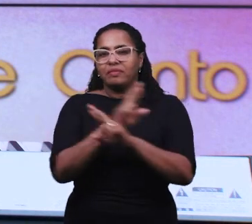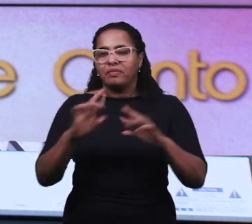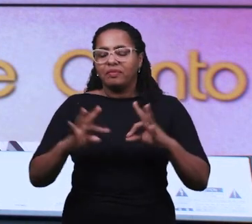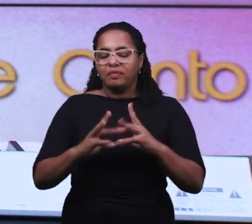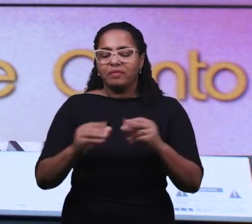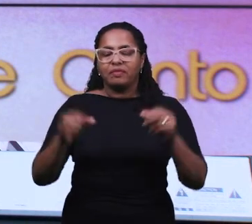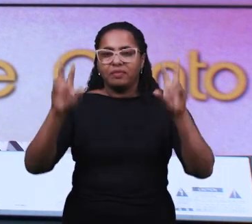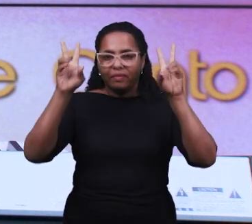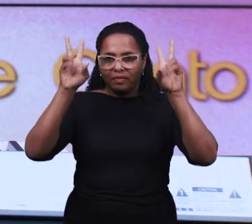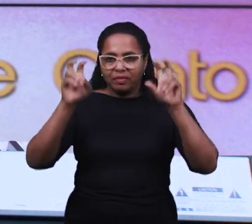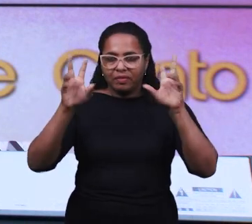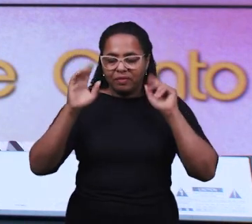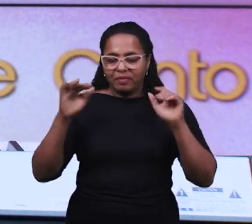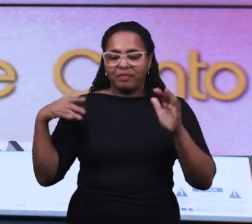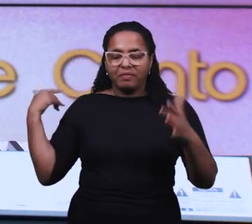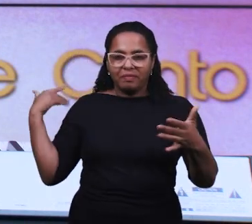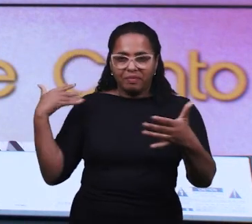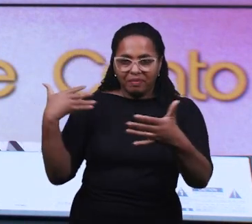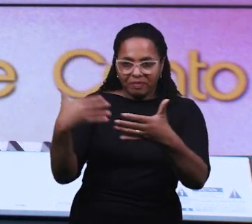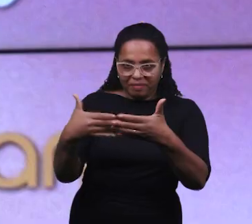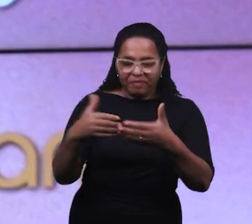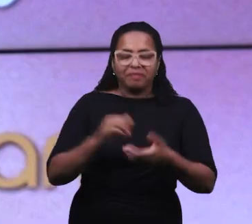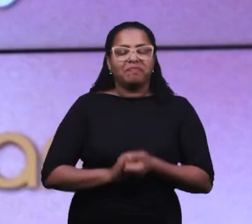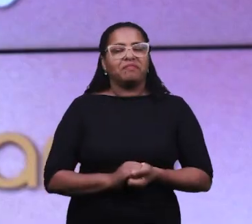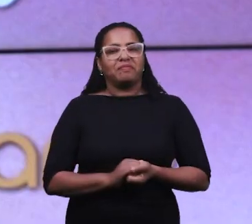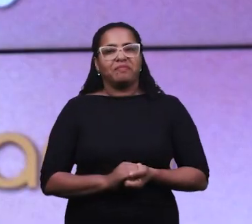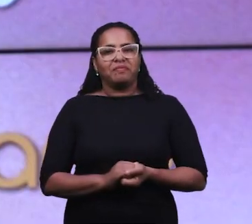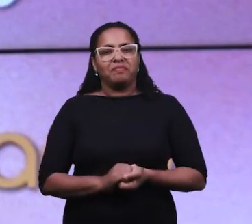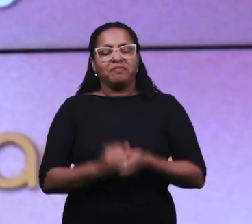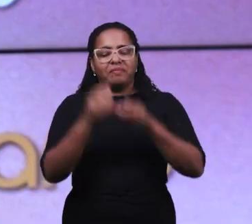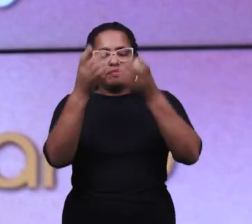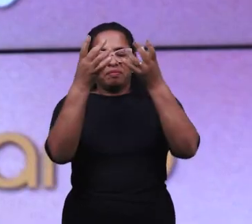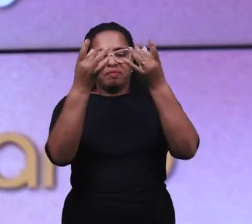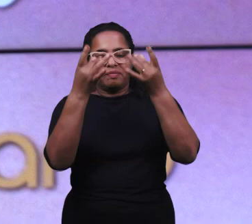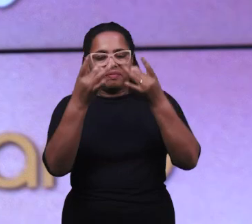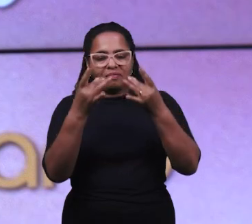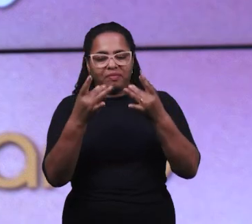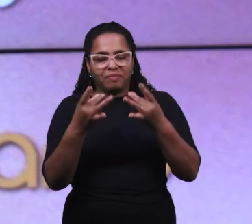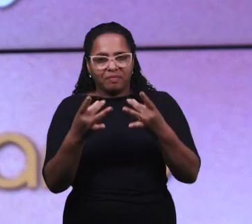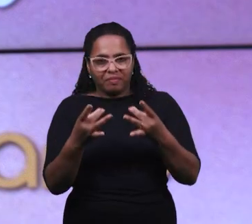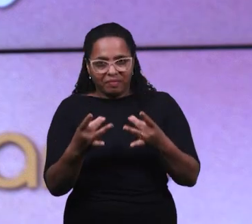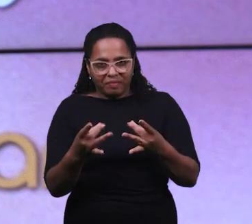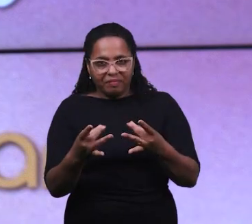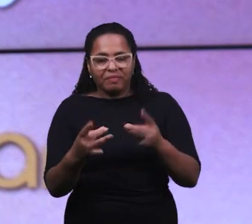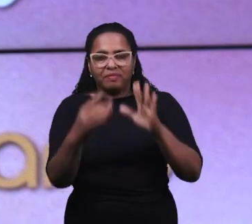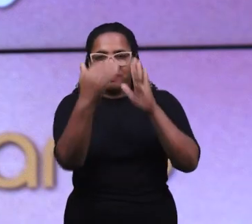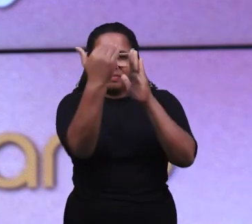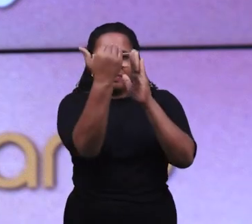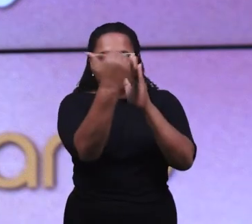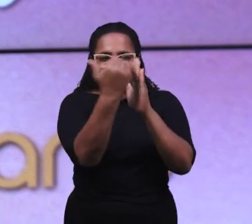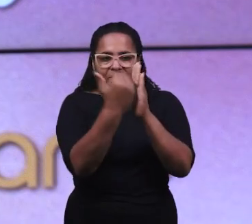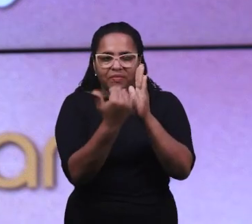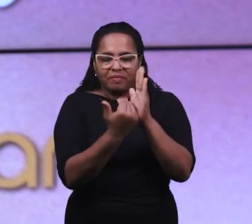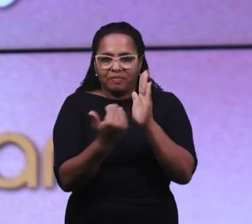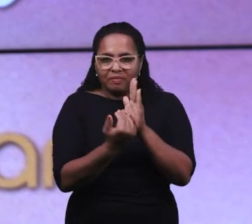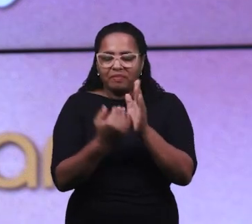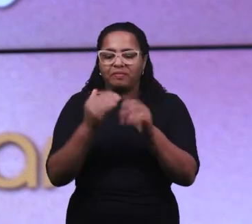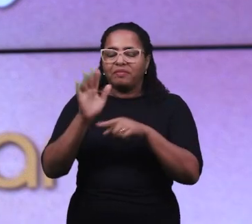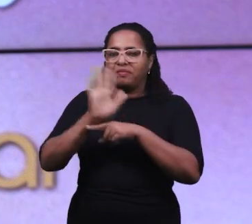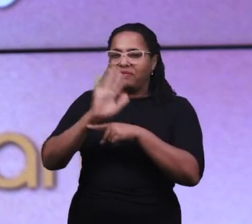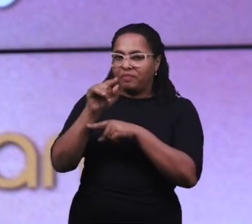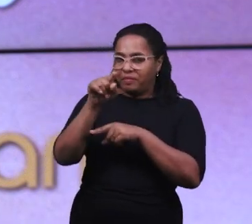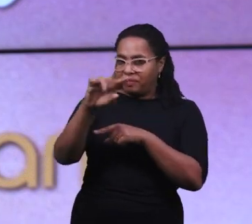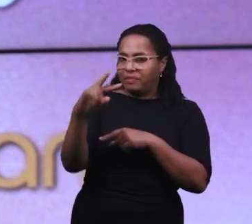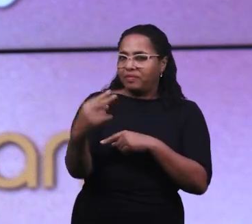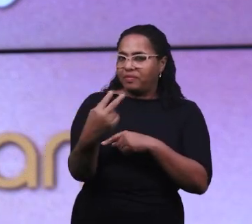relação a todos os assuntos que já vimos até hoje. Na descrição do nosso programa, do vídeo que você